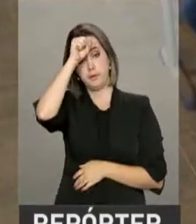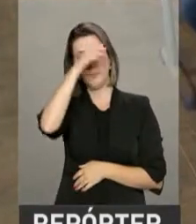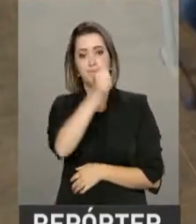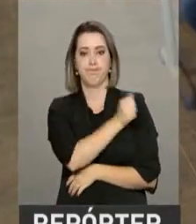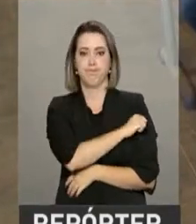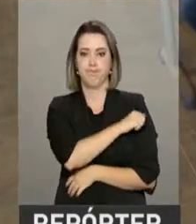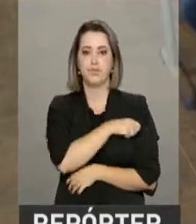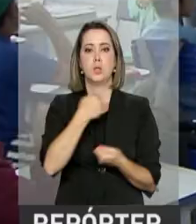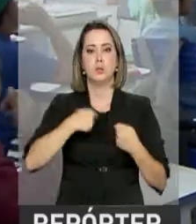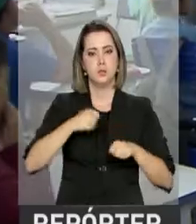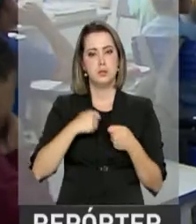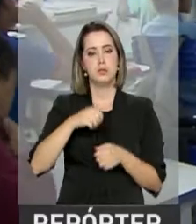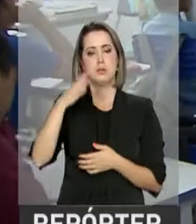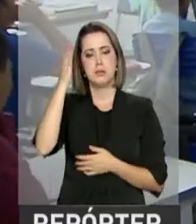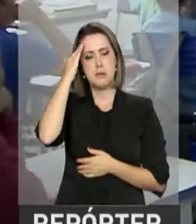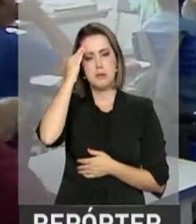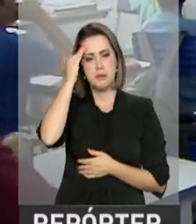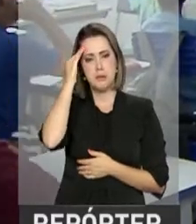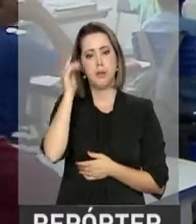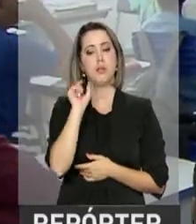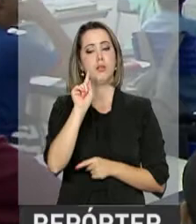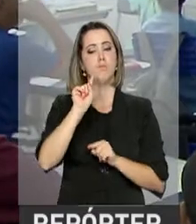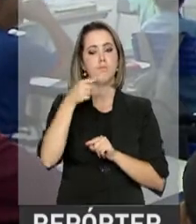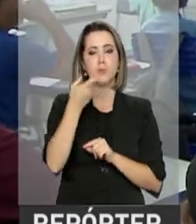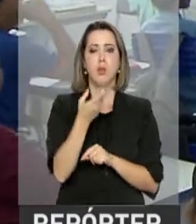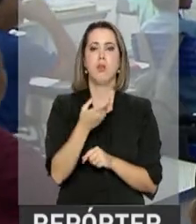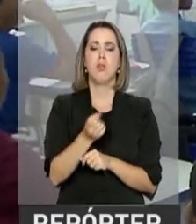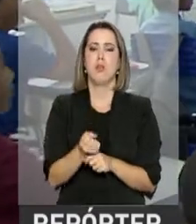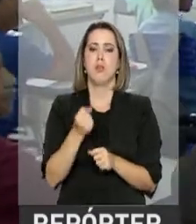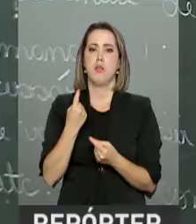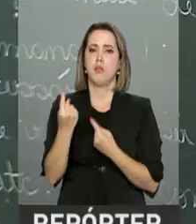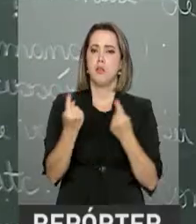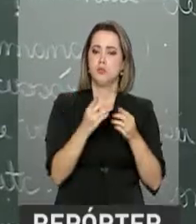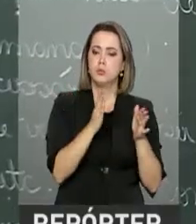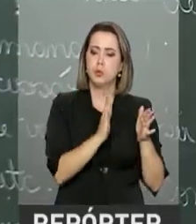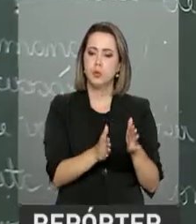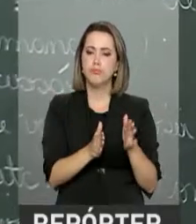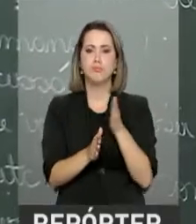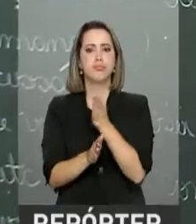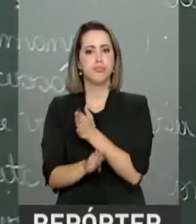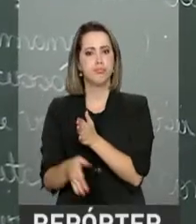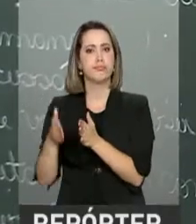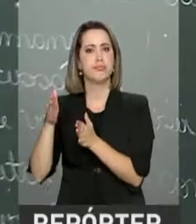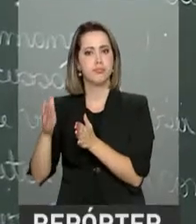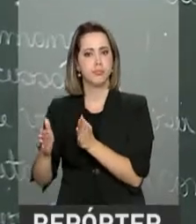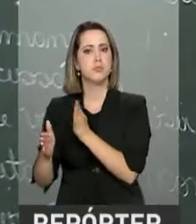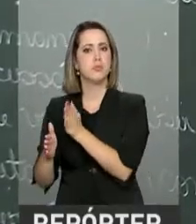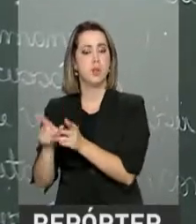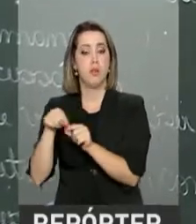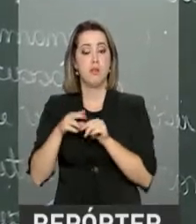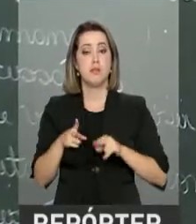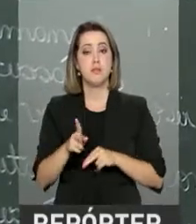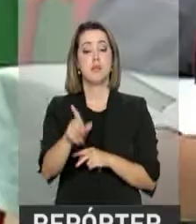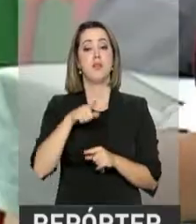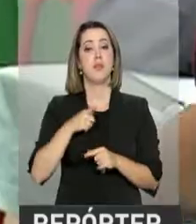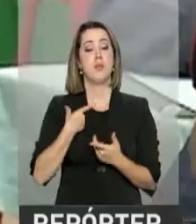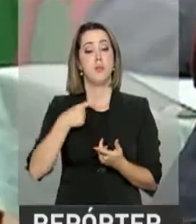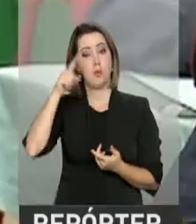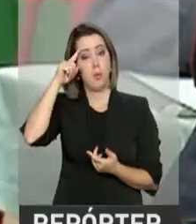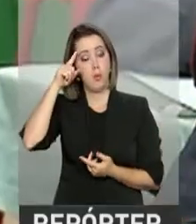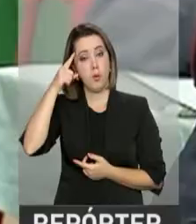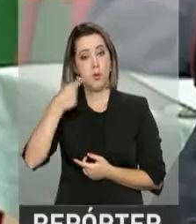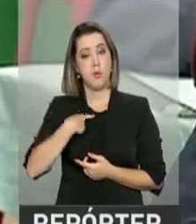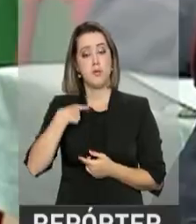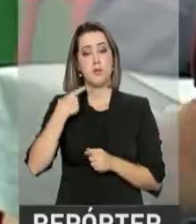capaz de aplicar a partir de cada etapa da educação básica o documento será referência obrigatória para